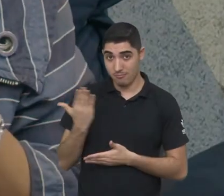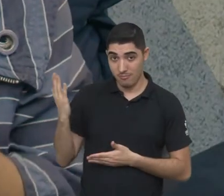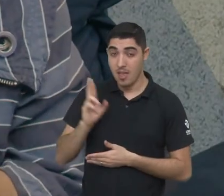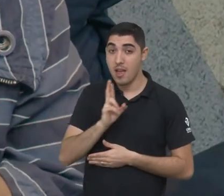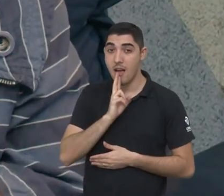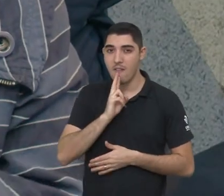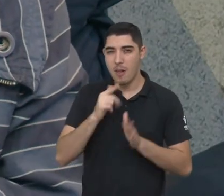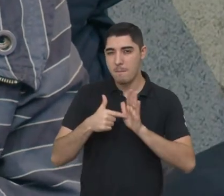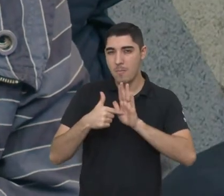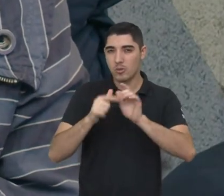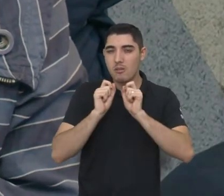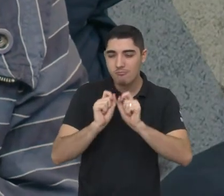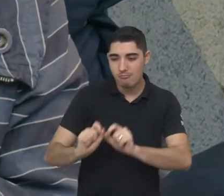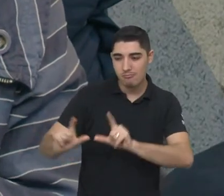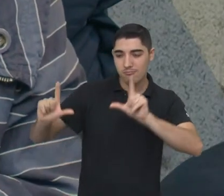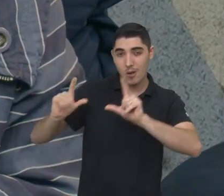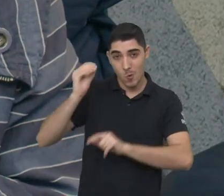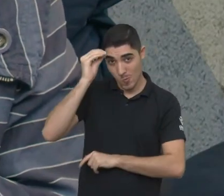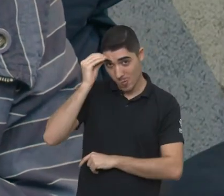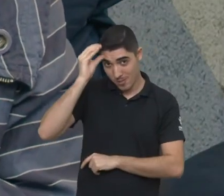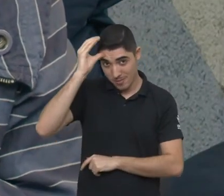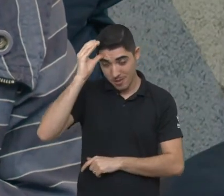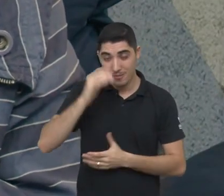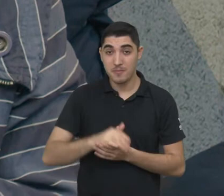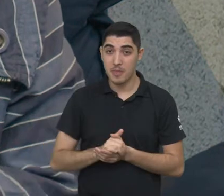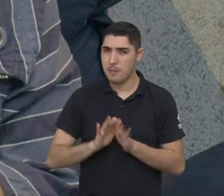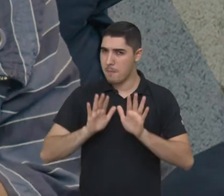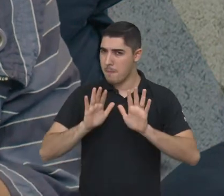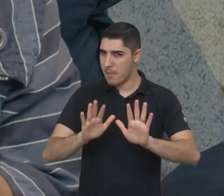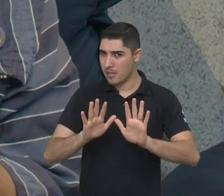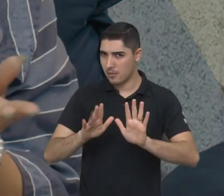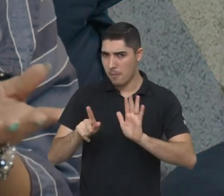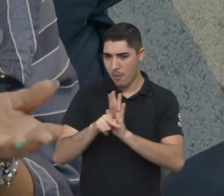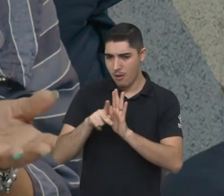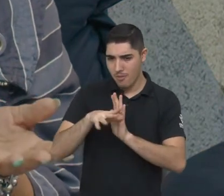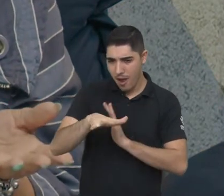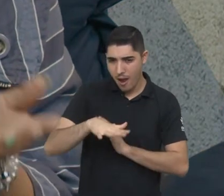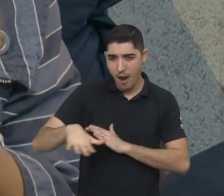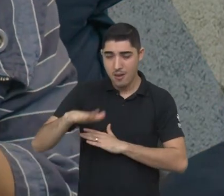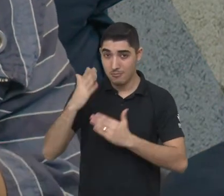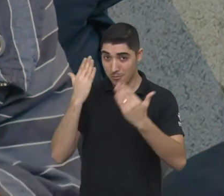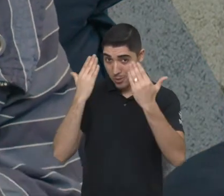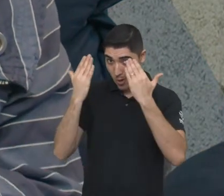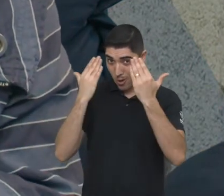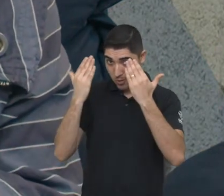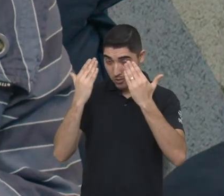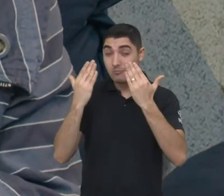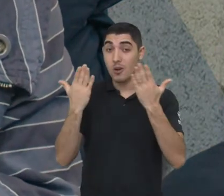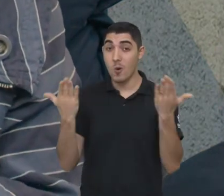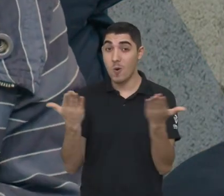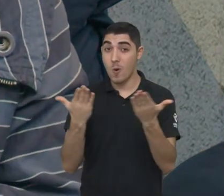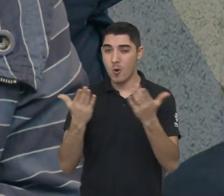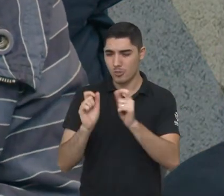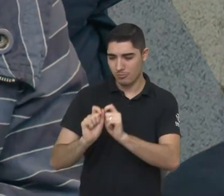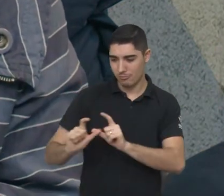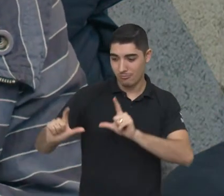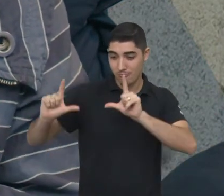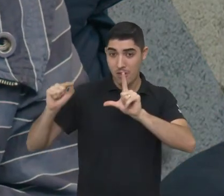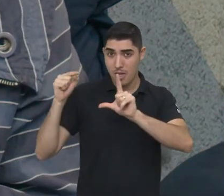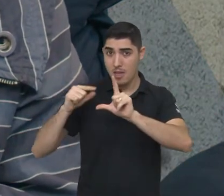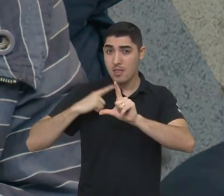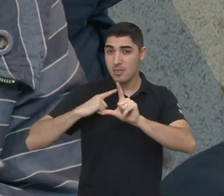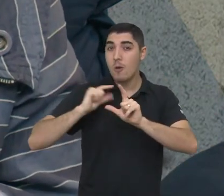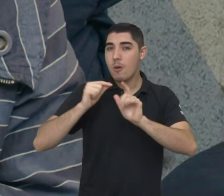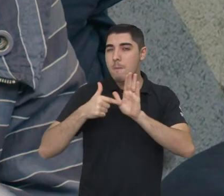Rafaele Franco nos espera na plataforma do conhecimento. Mas já que estamos falando de psicologia, o quadro de hoje